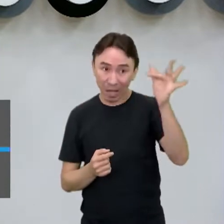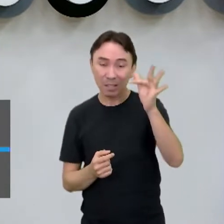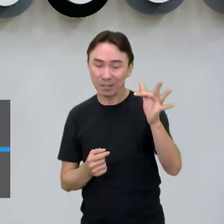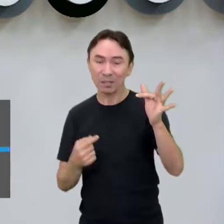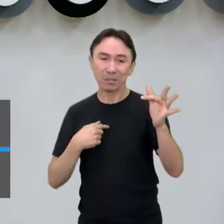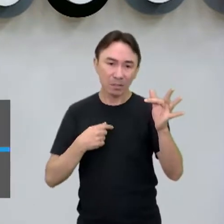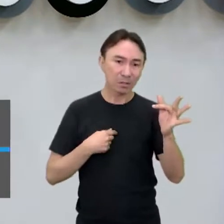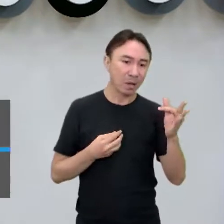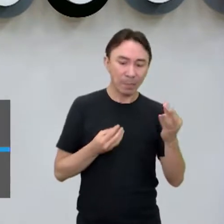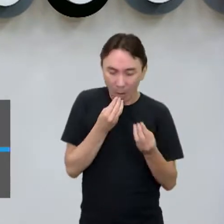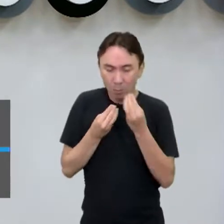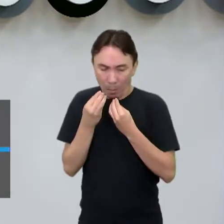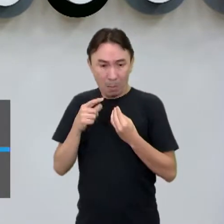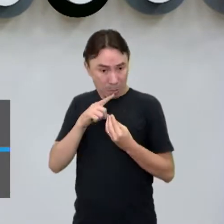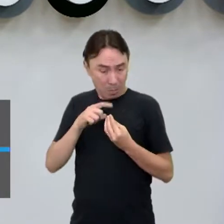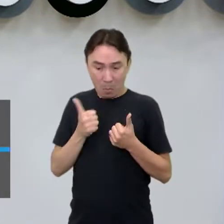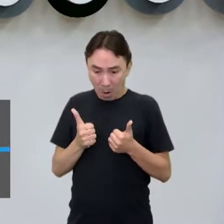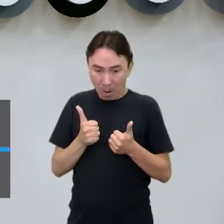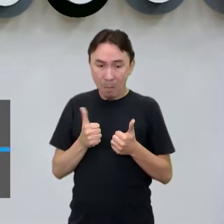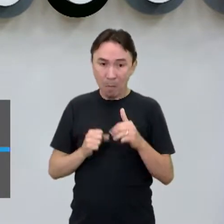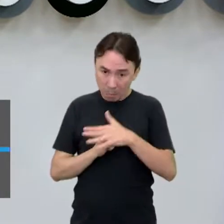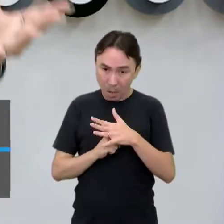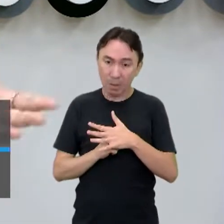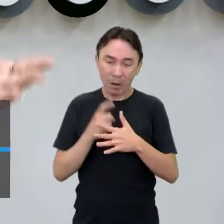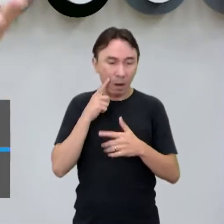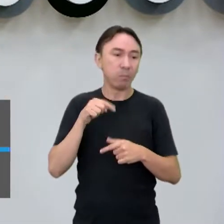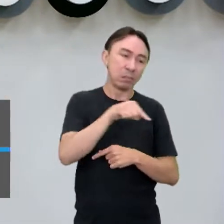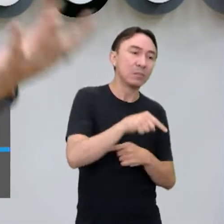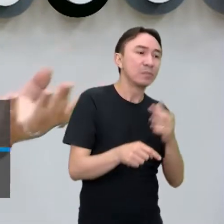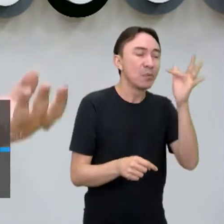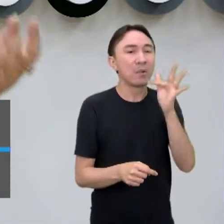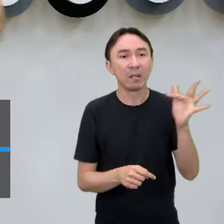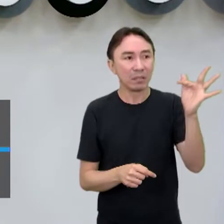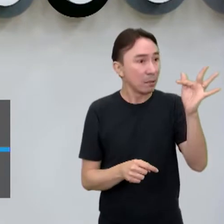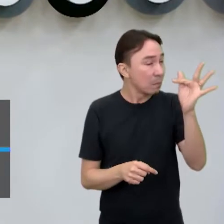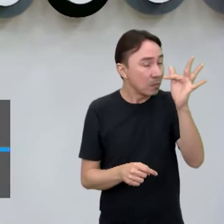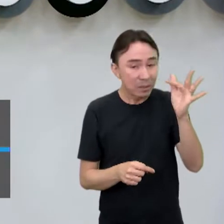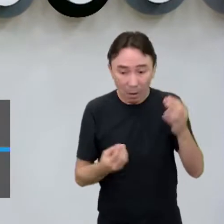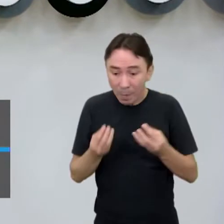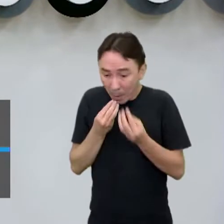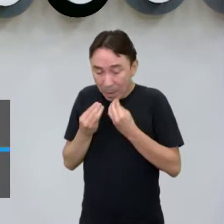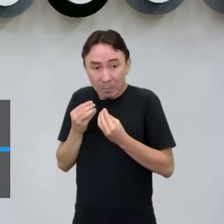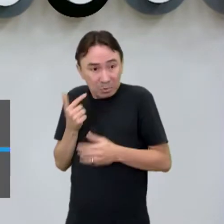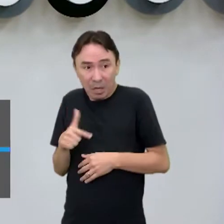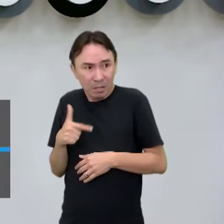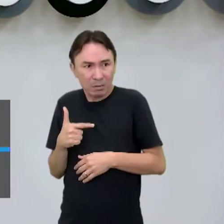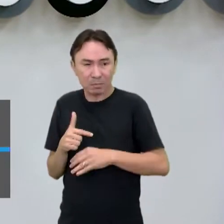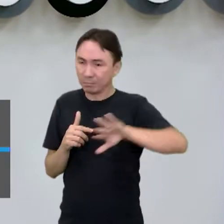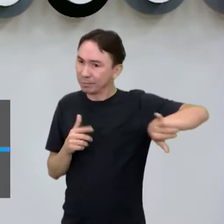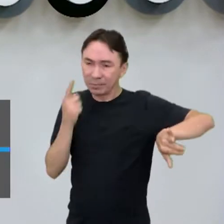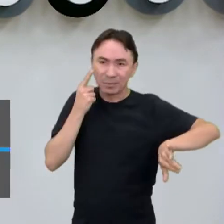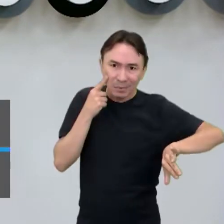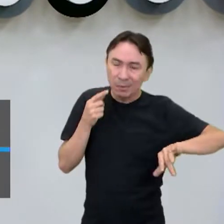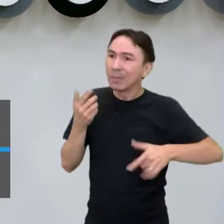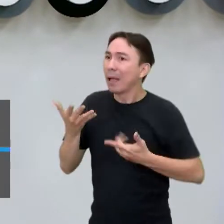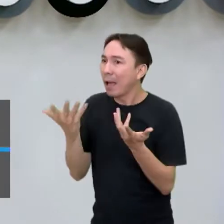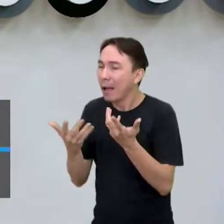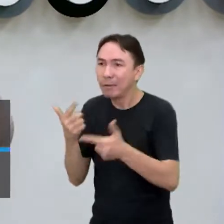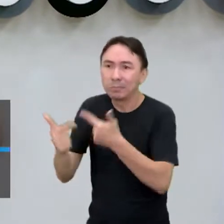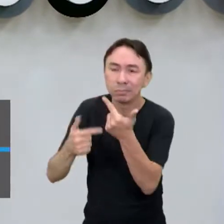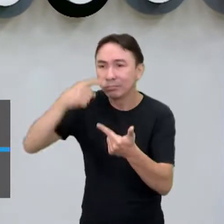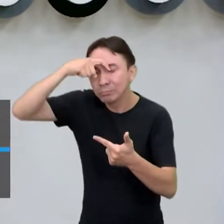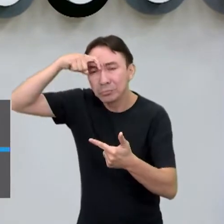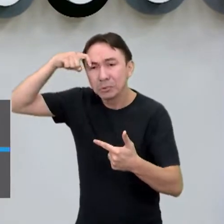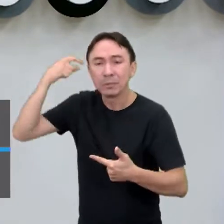em como comer. Então, quando a gente pensa até na própria questão de refugiados, quando eles falam assim, é uma situação complicada, sim,